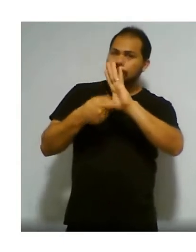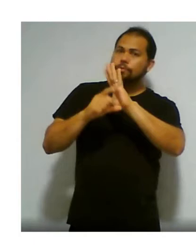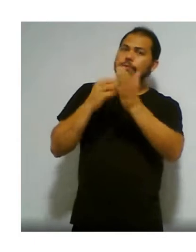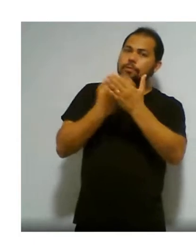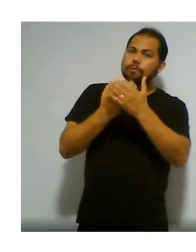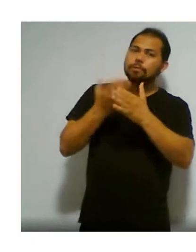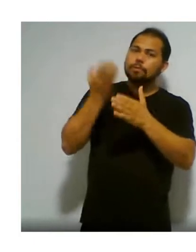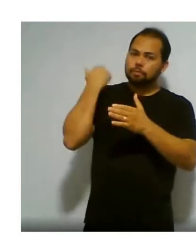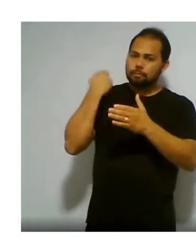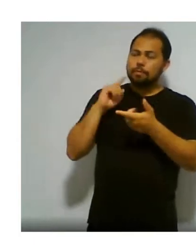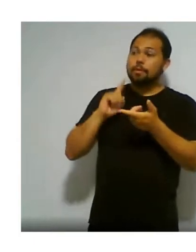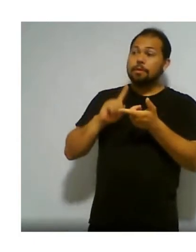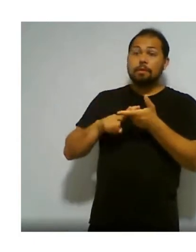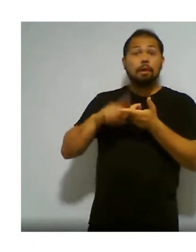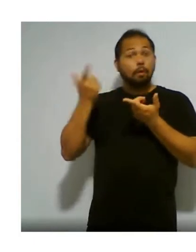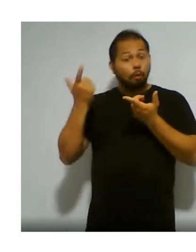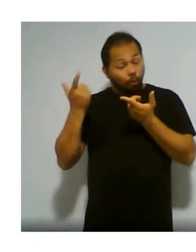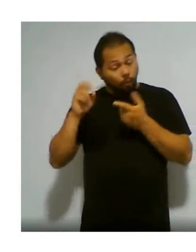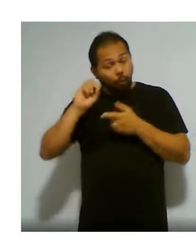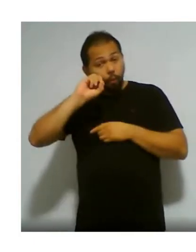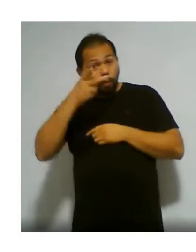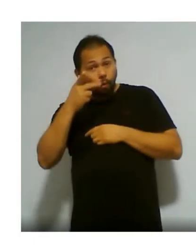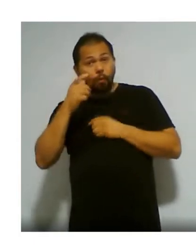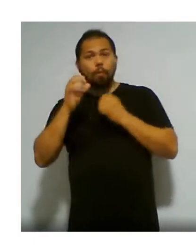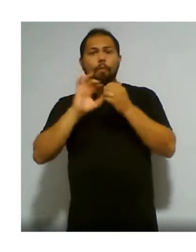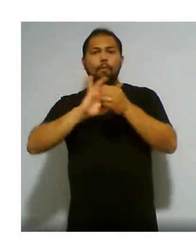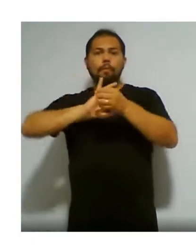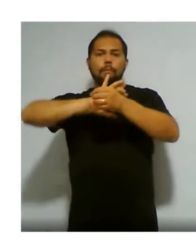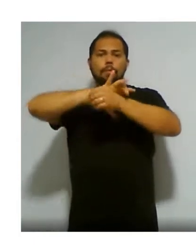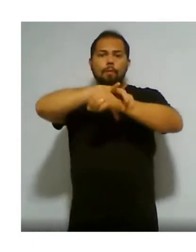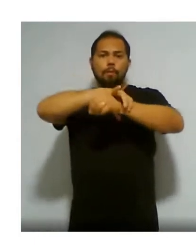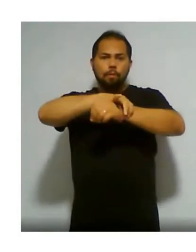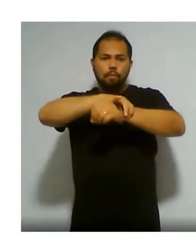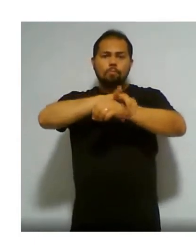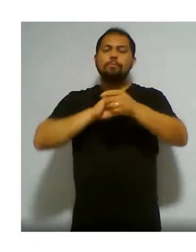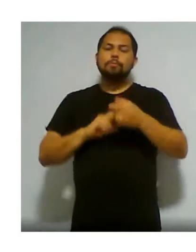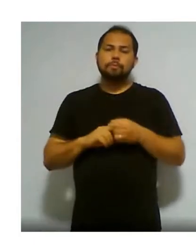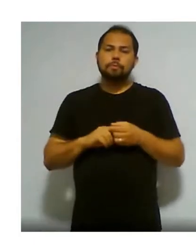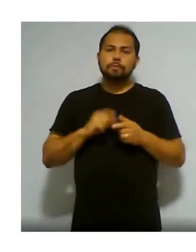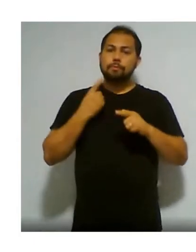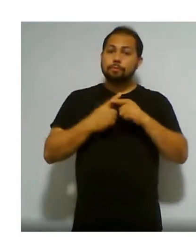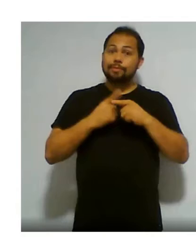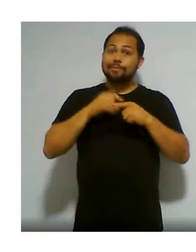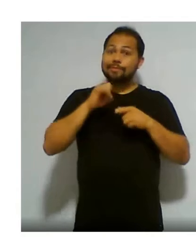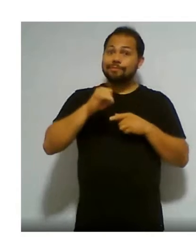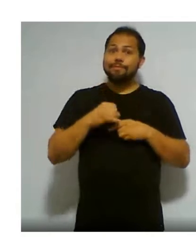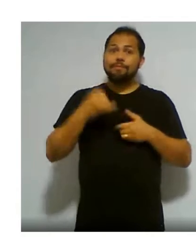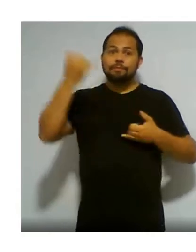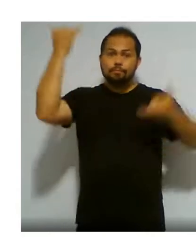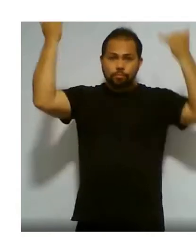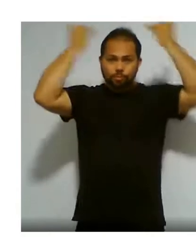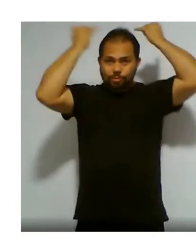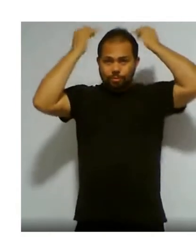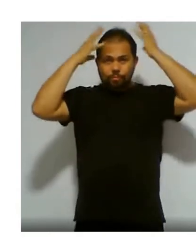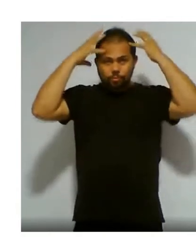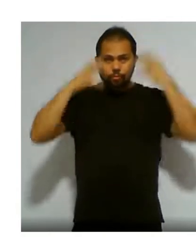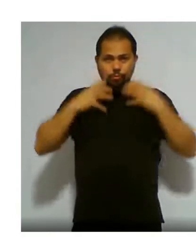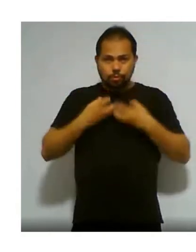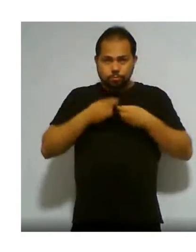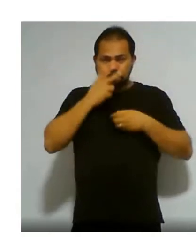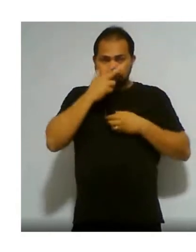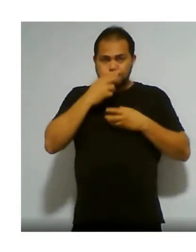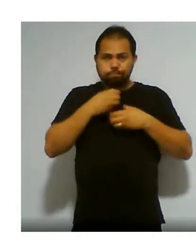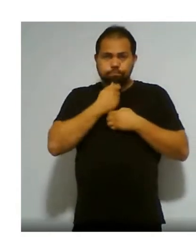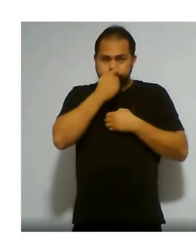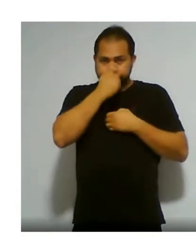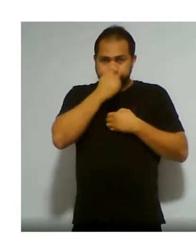manutenção sem usar nenhum componente, porque se você tiver com carga elétrica, eletrostática acumulada no seu corpo, e você for dar